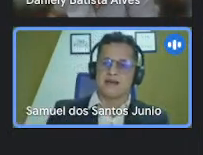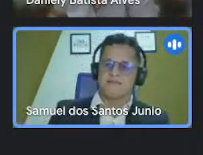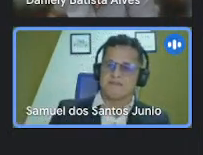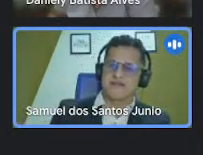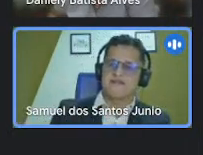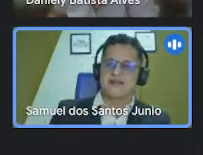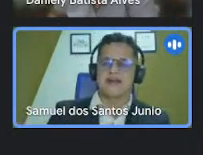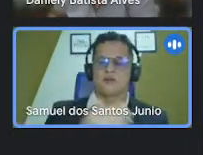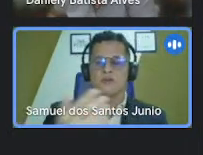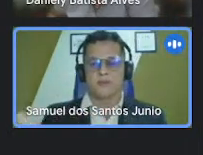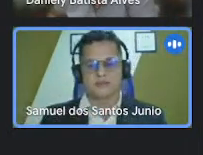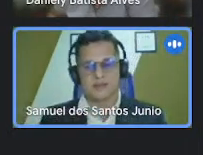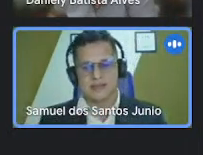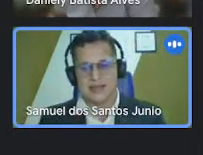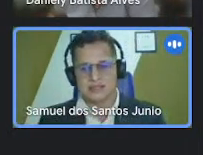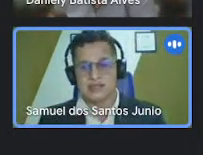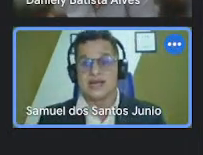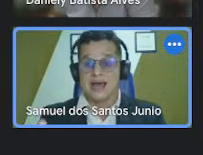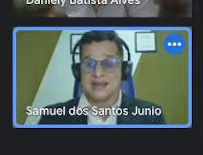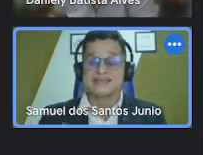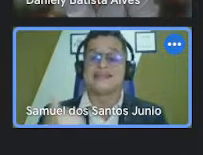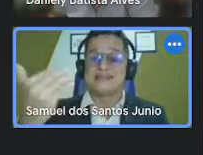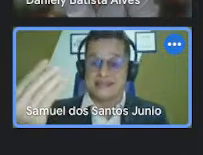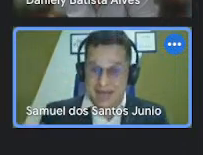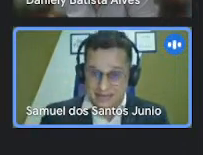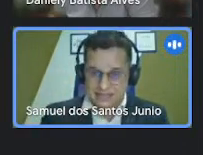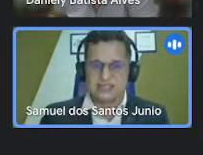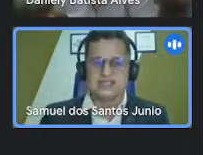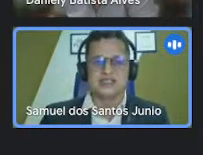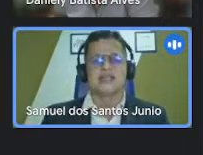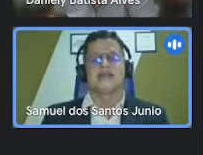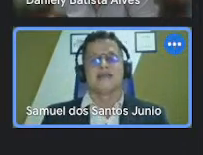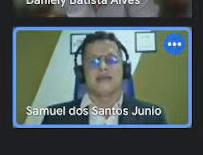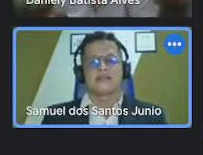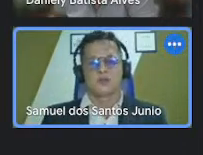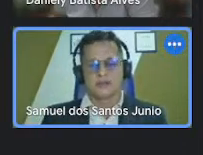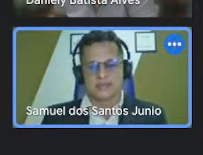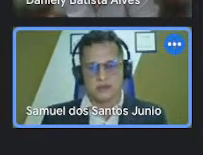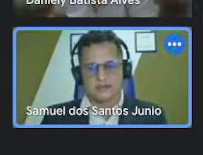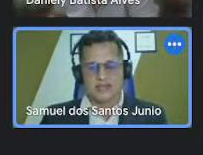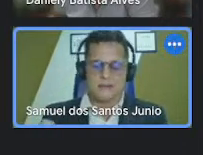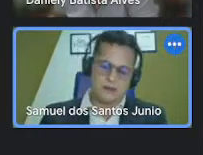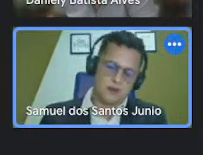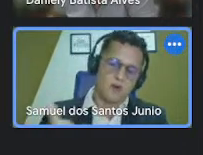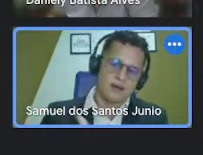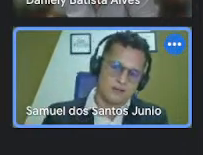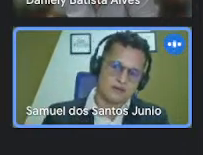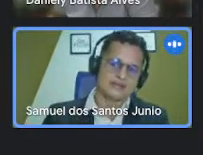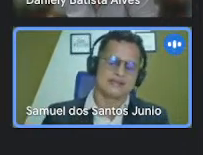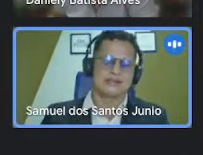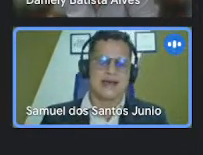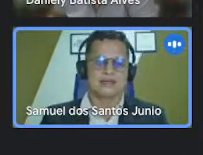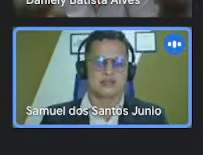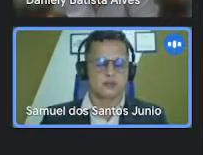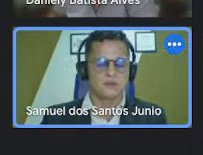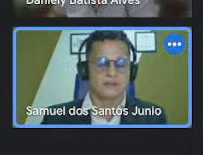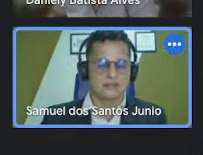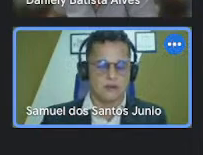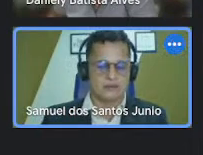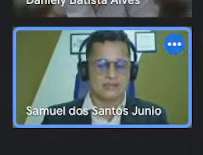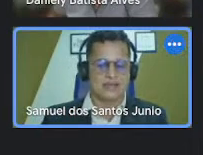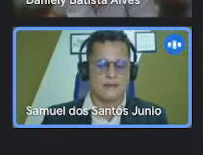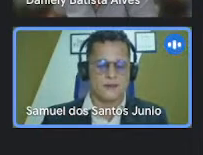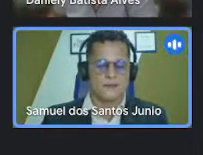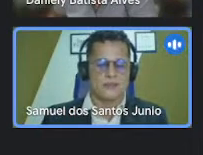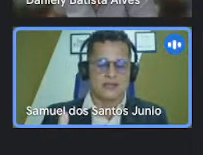já verificando a possibilidade, a necessidade de submissão ao CEP ou a não necessidade de submissão